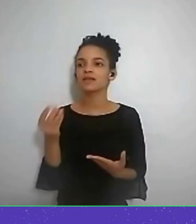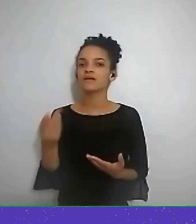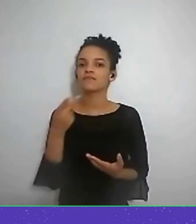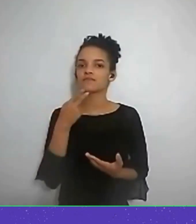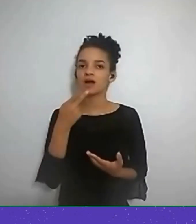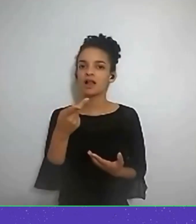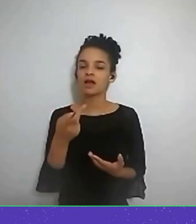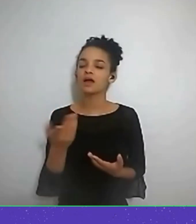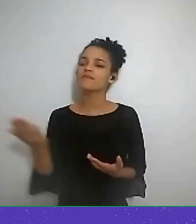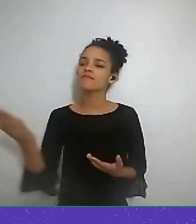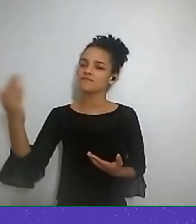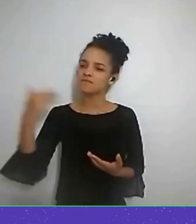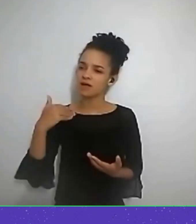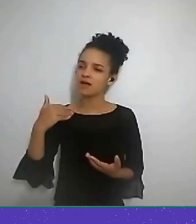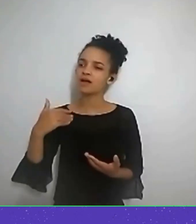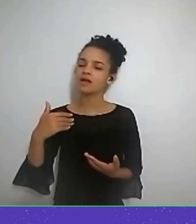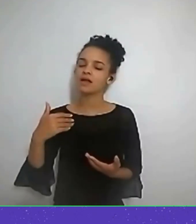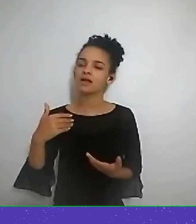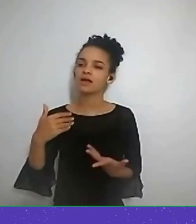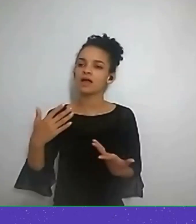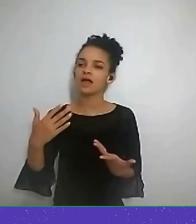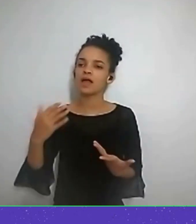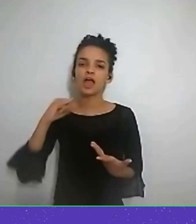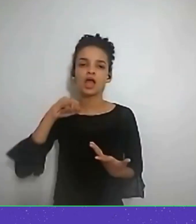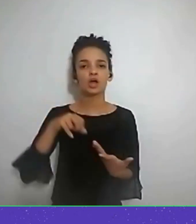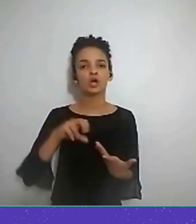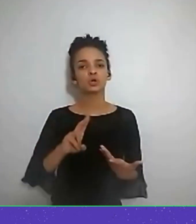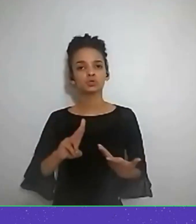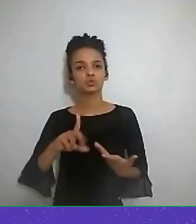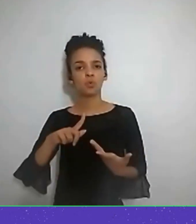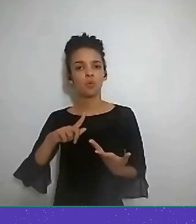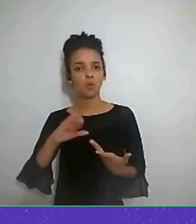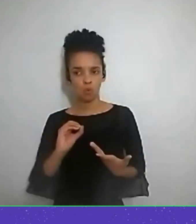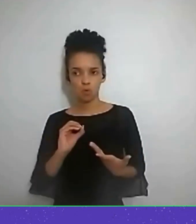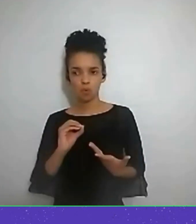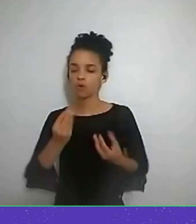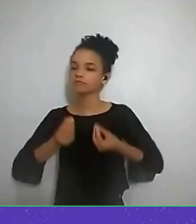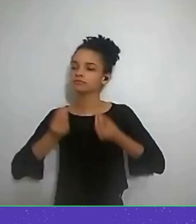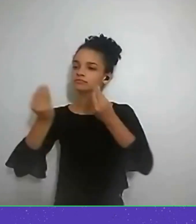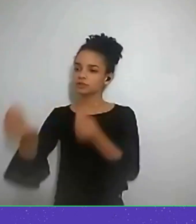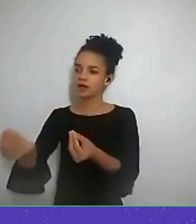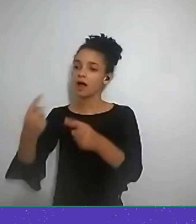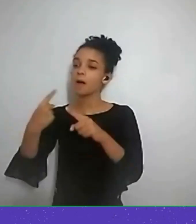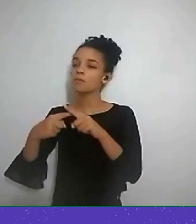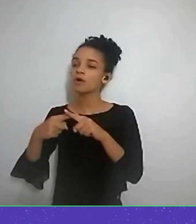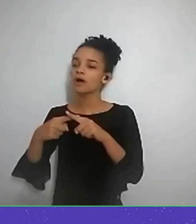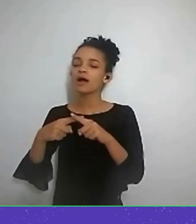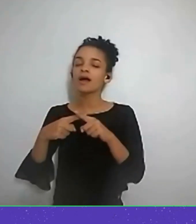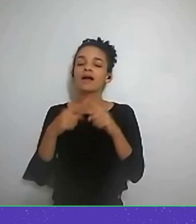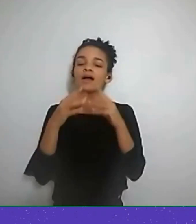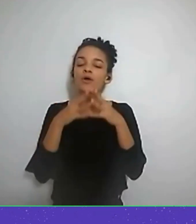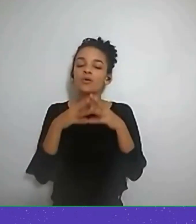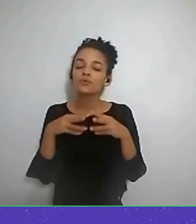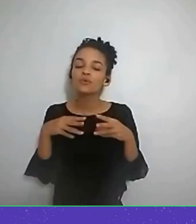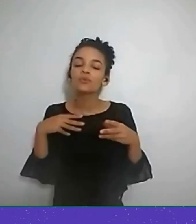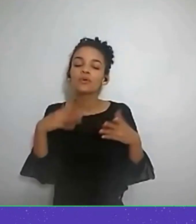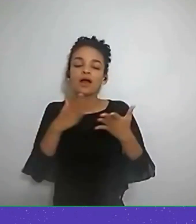jugo, porque o meu jugo é suave, o meu fardo é leve.